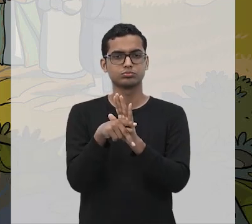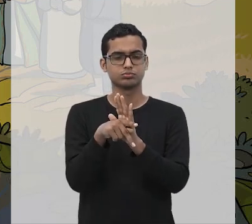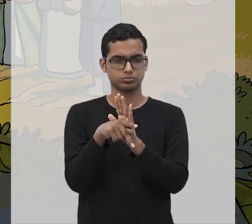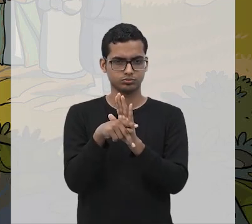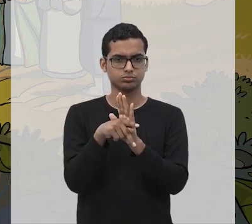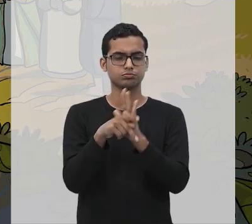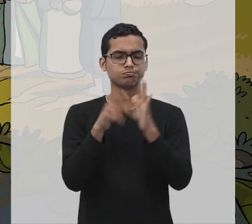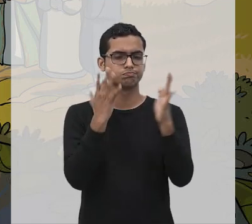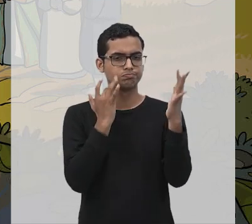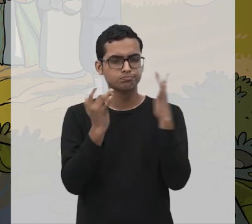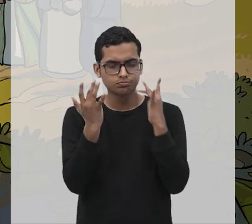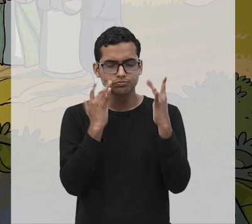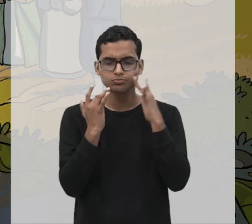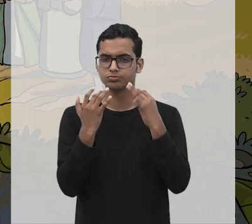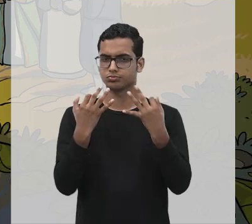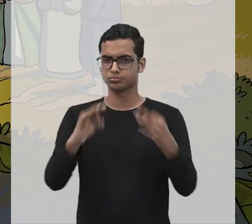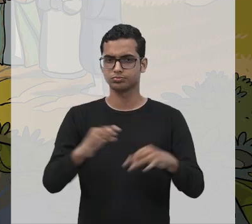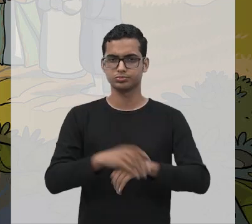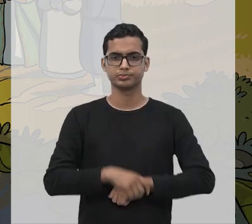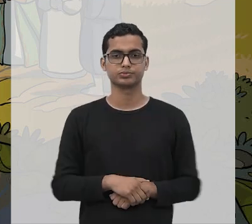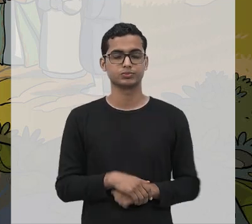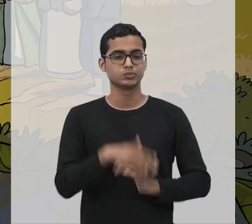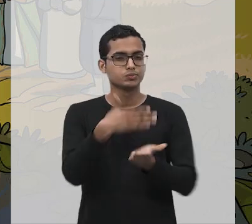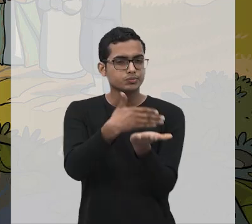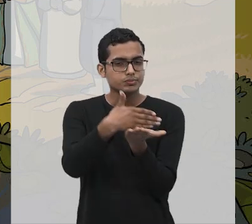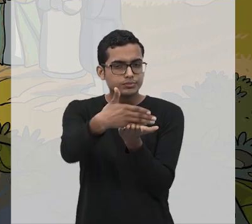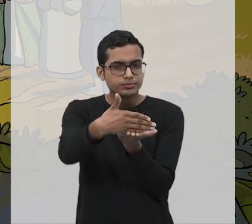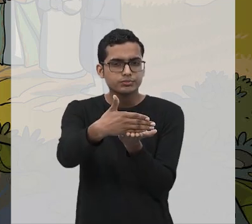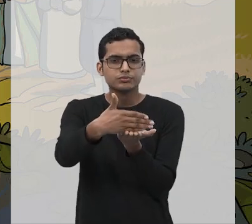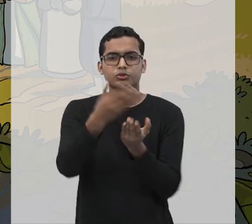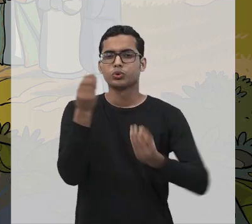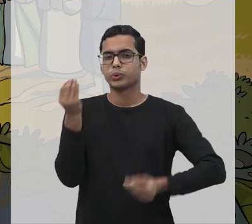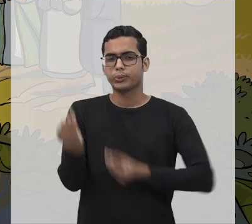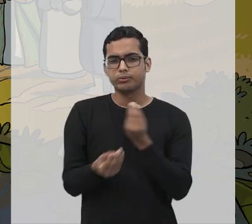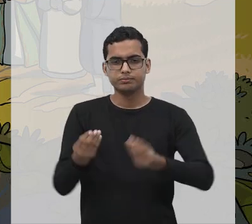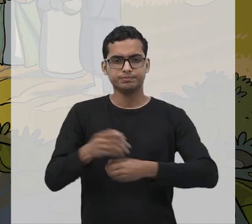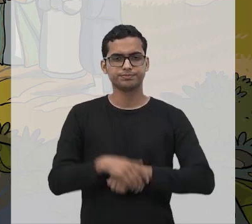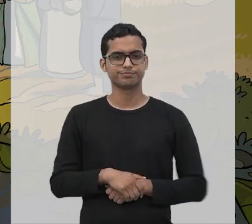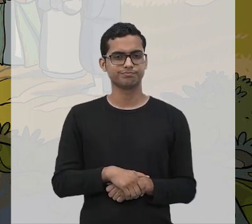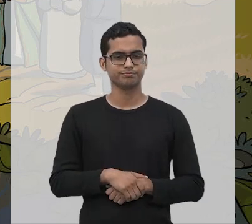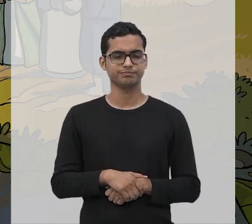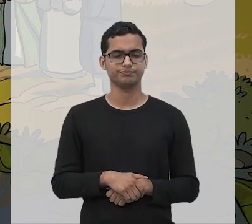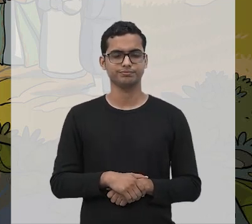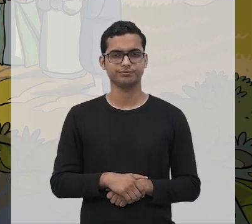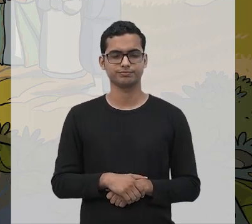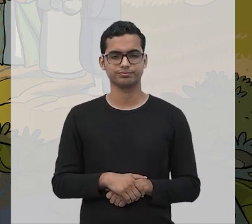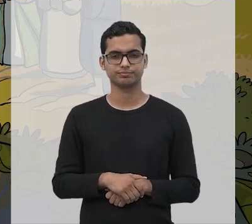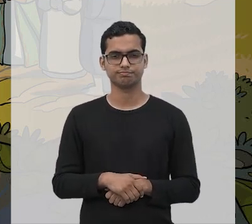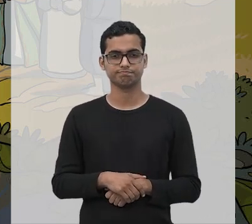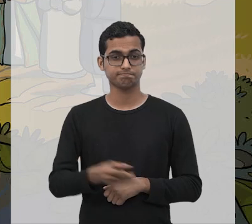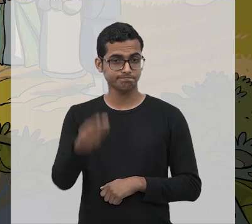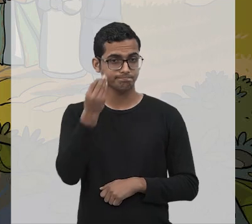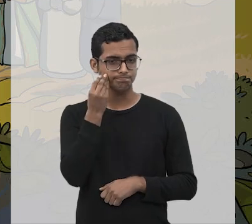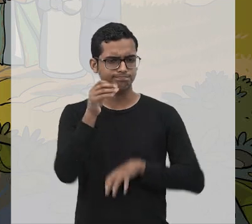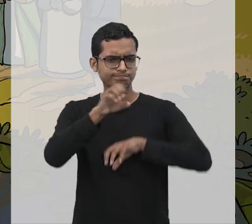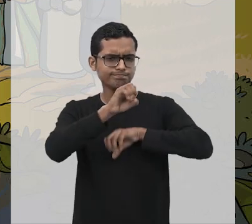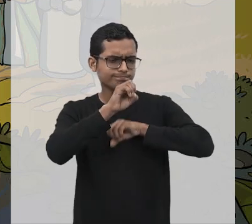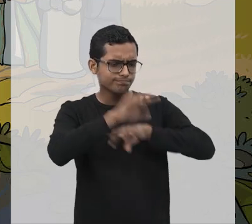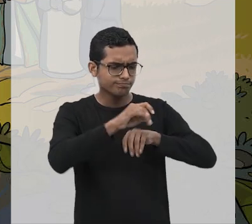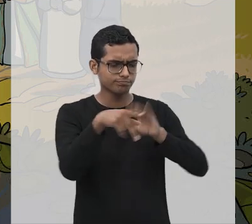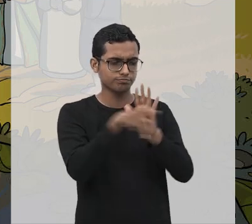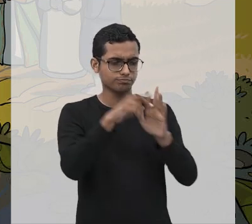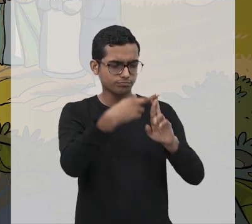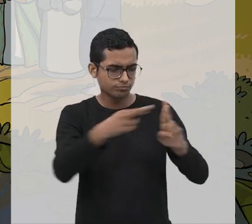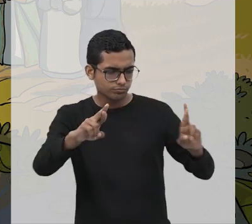da arte. Então, eles começavam a tentar passar, né, essa religiosidade, esse